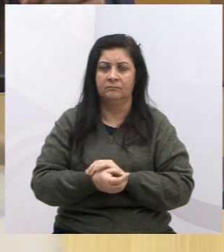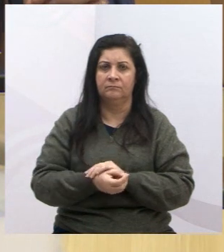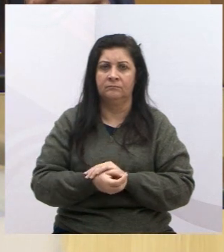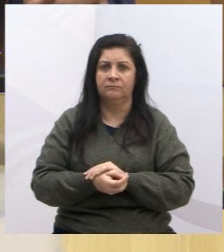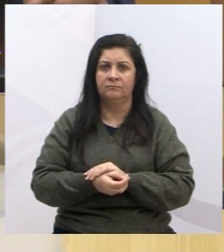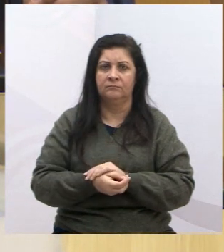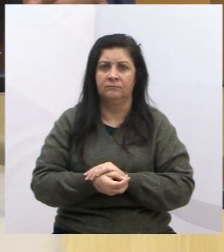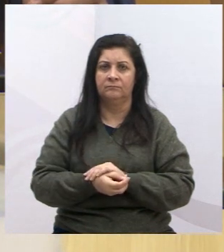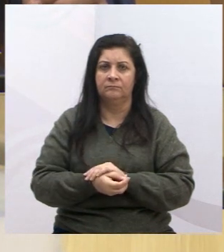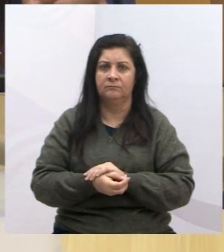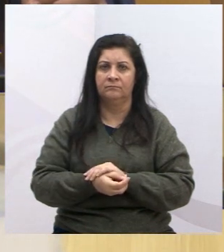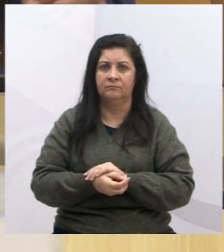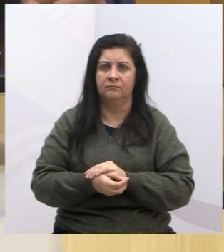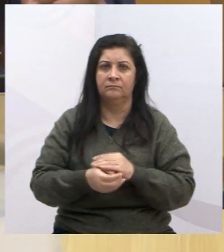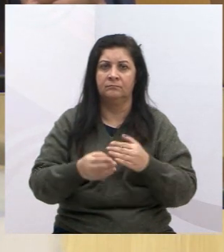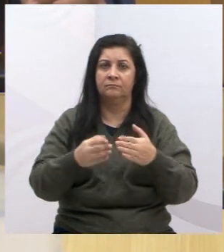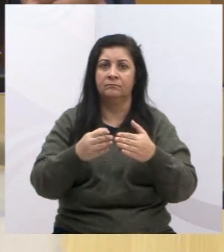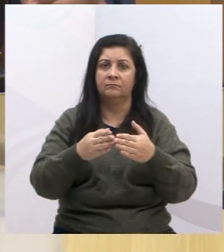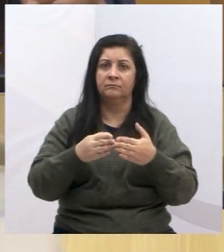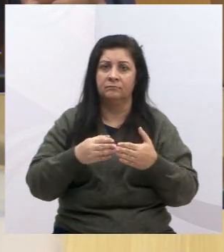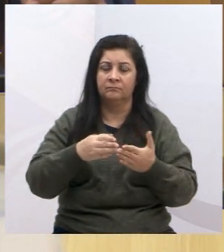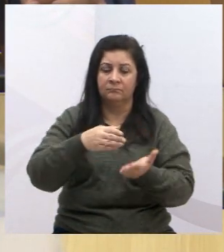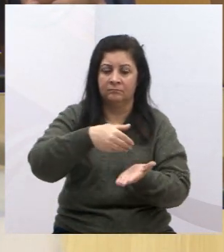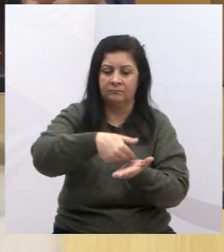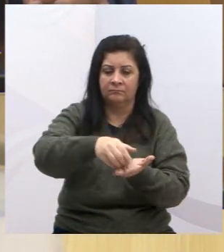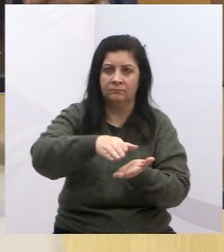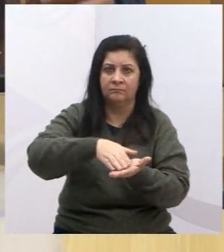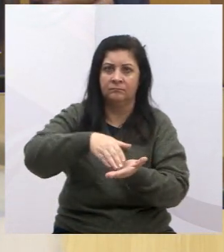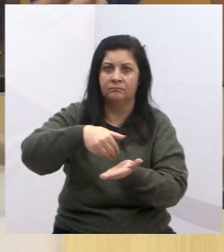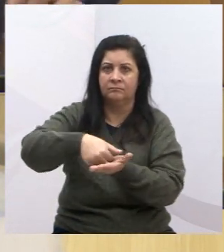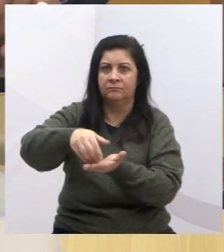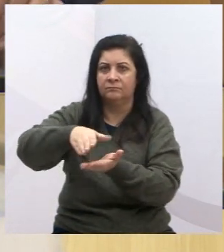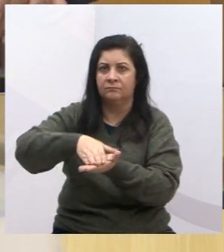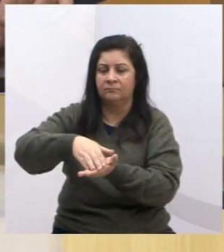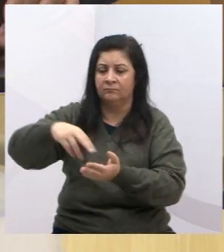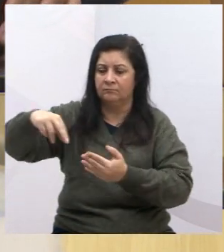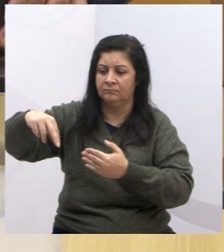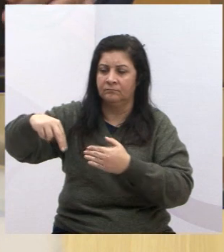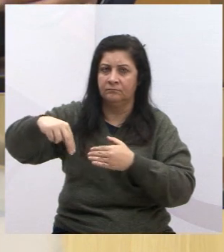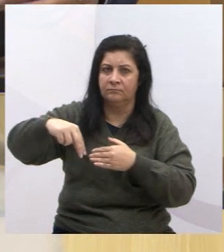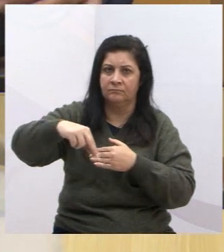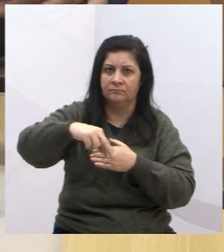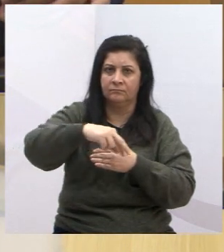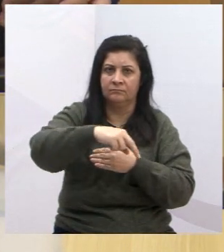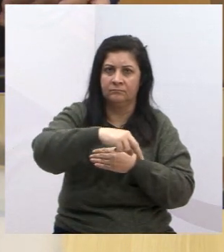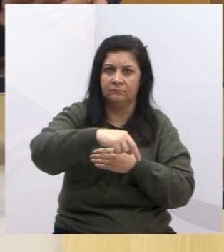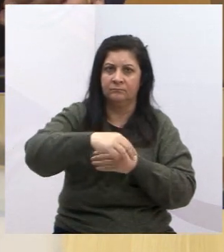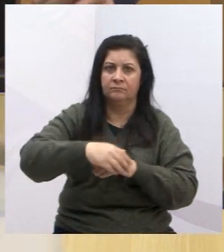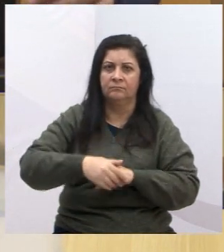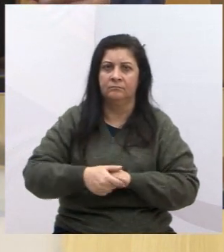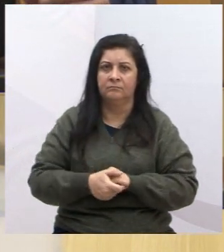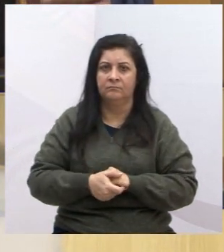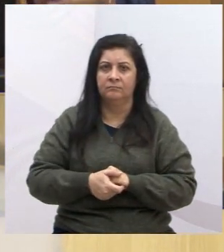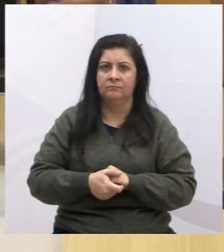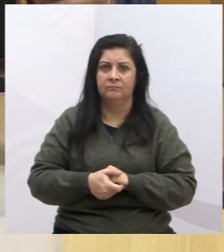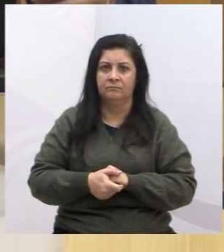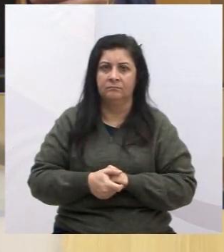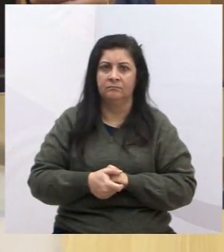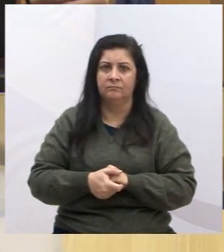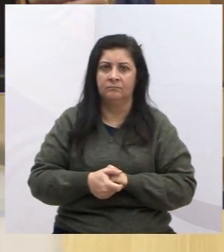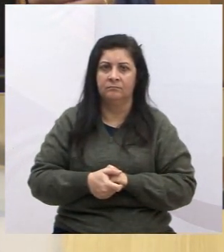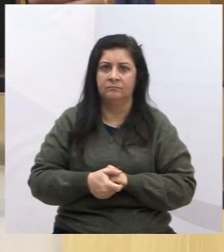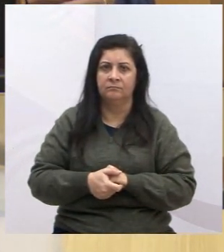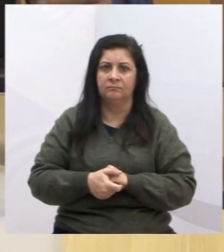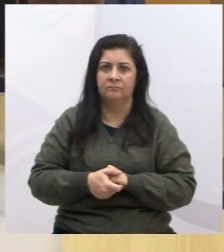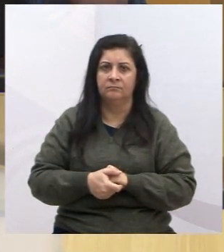Paulo, solicitando a pintura de faixa para travessia e pedestre na rodovia Geraldo Scavone,